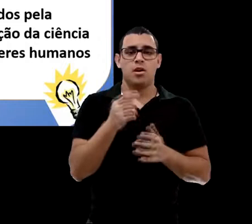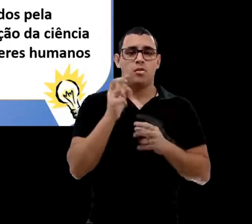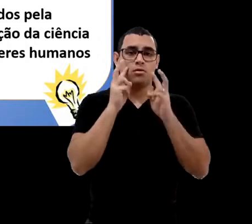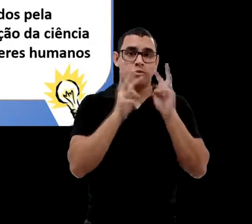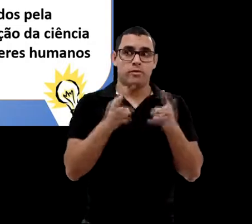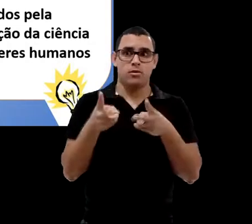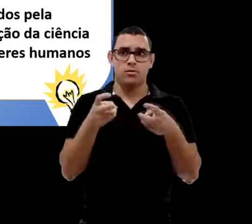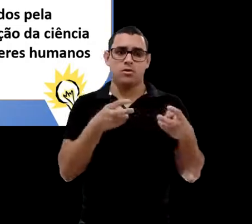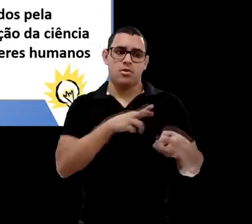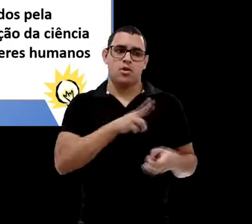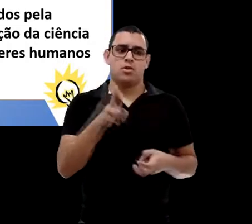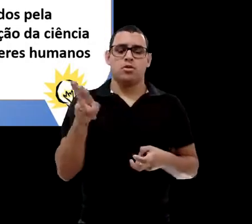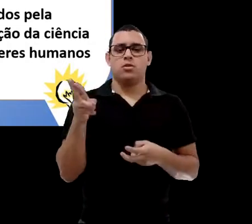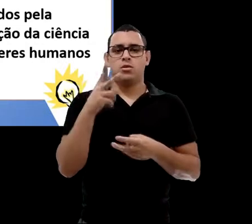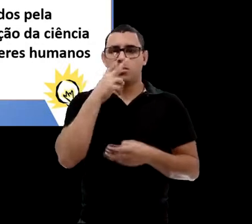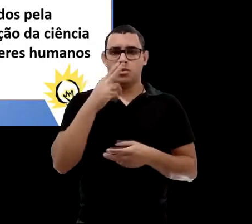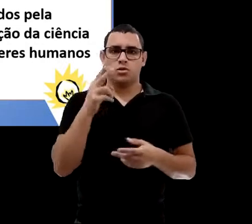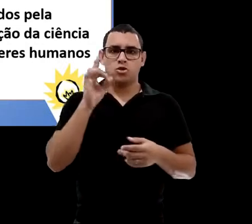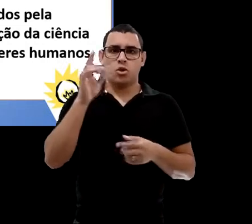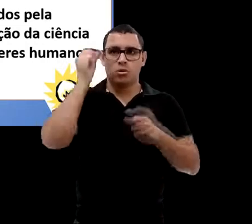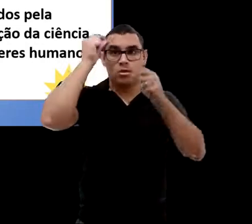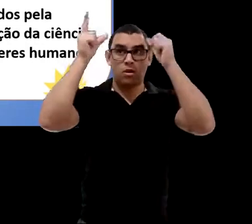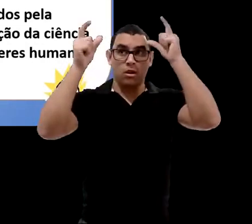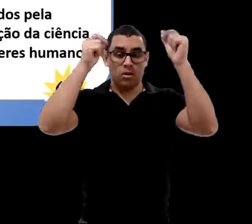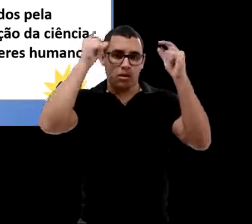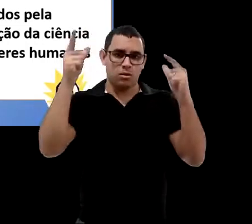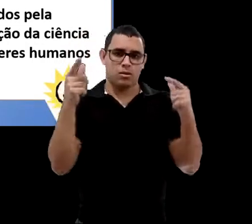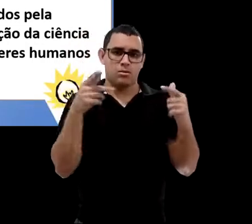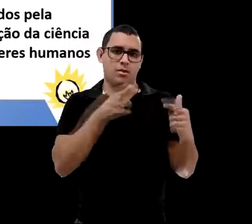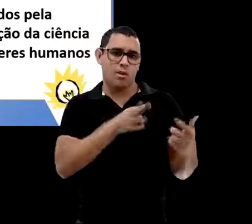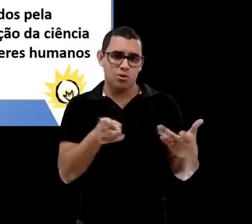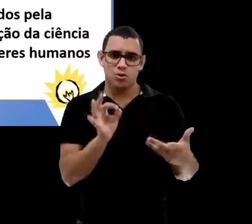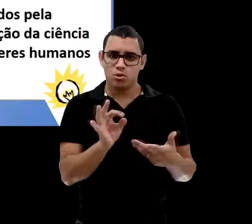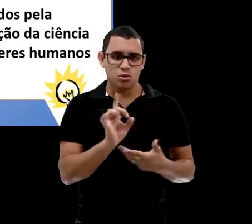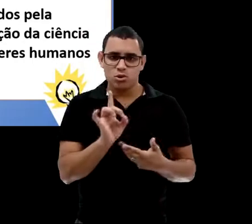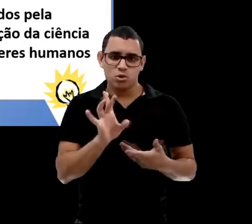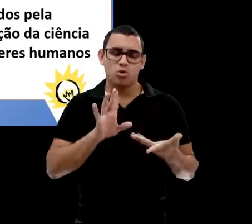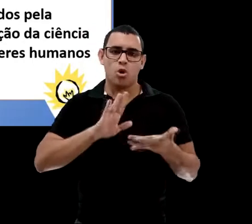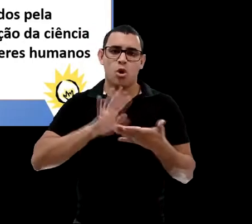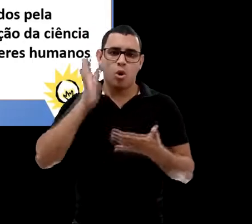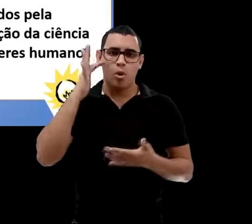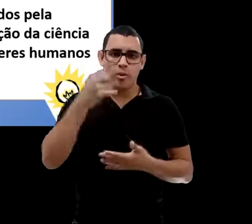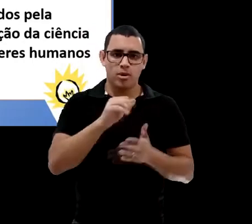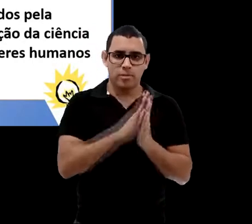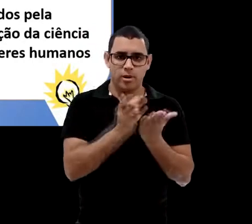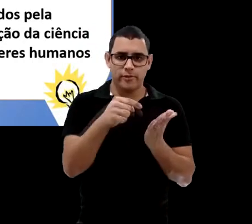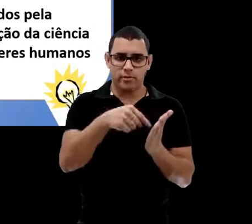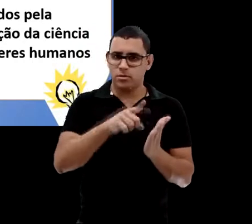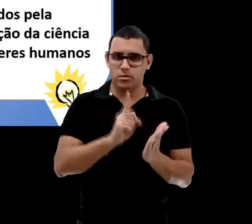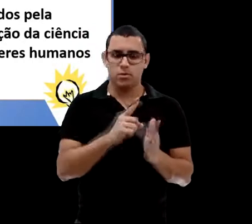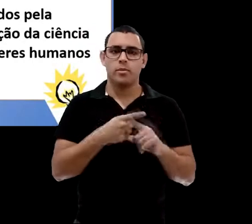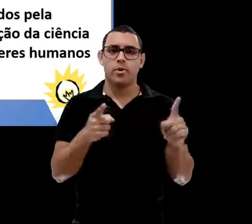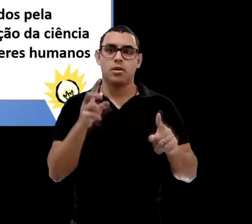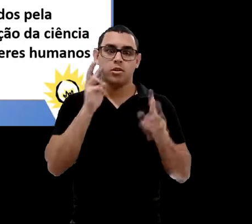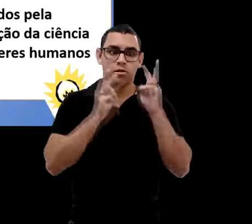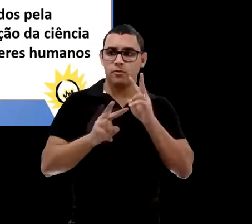visão teocêntrica marcada pelo misticismo religioso dominava a Europa. E a gente deve lembrar que não era só a interpretação